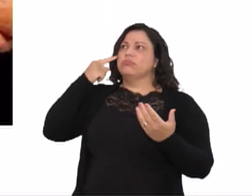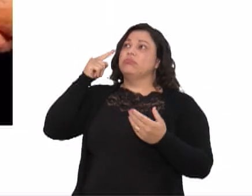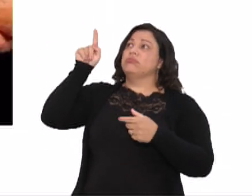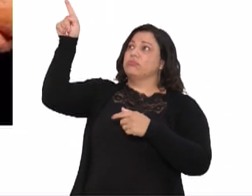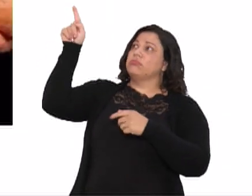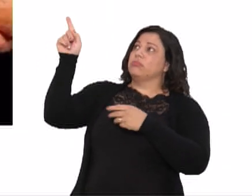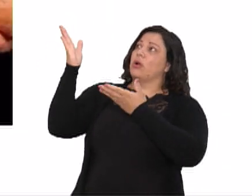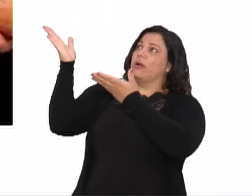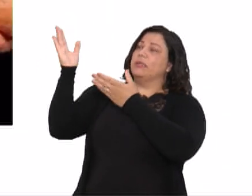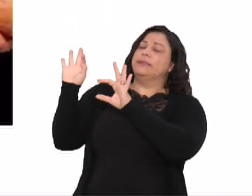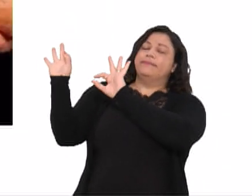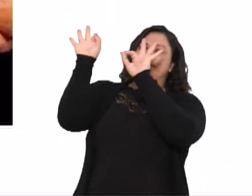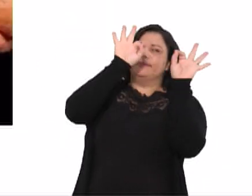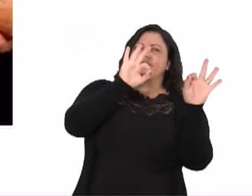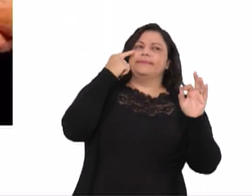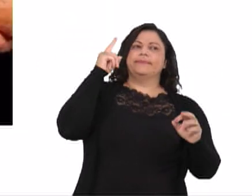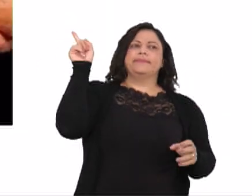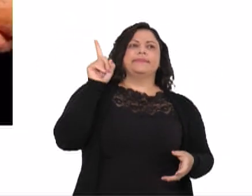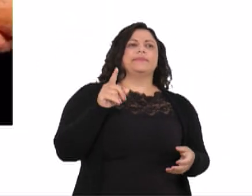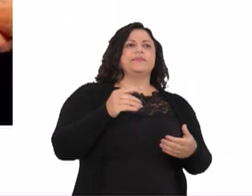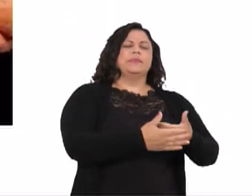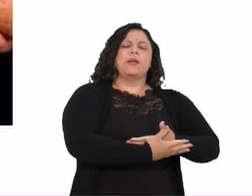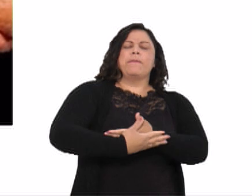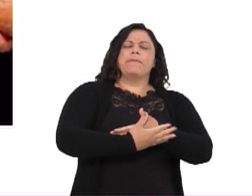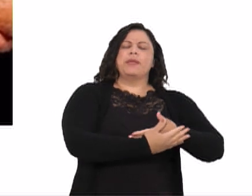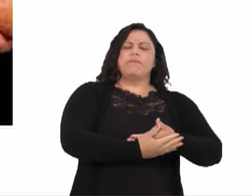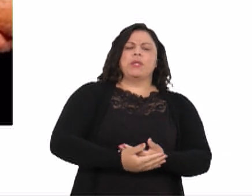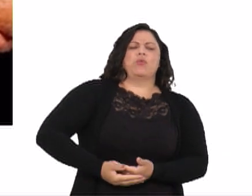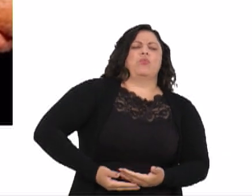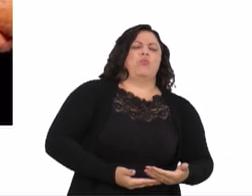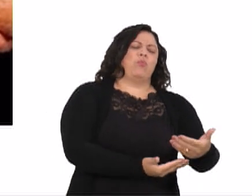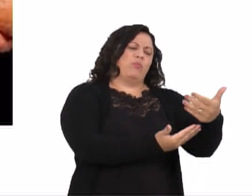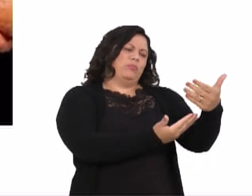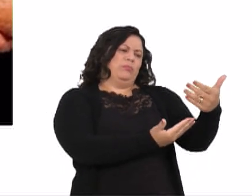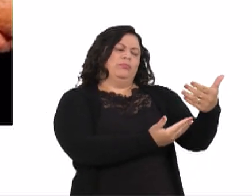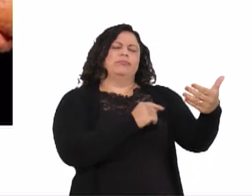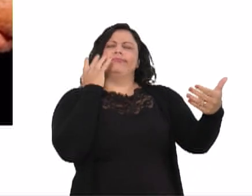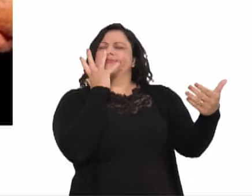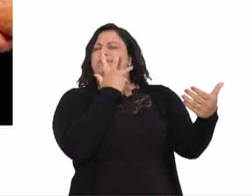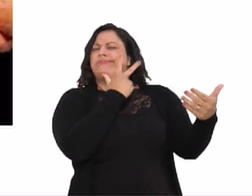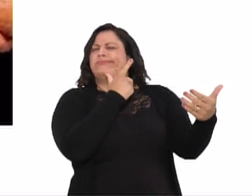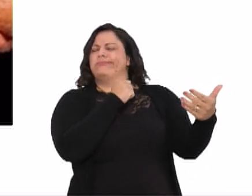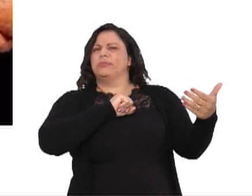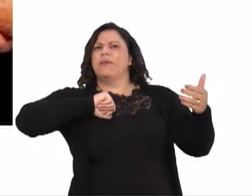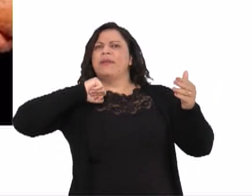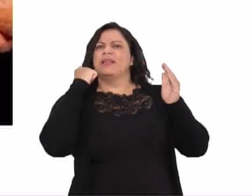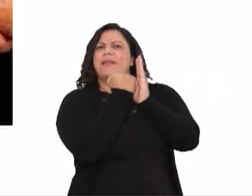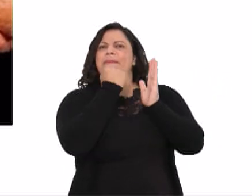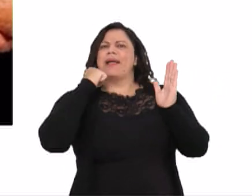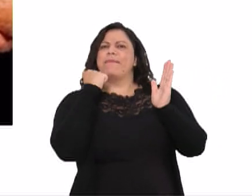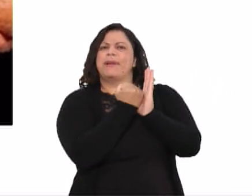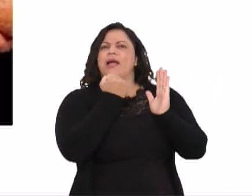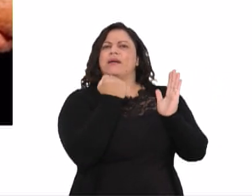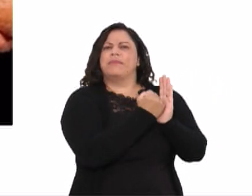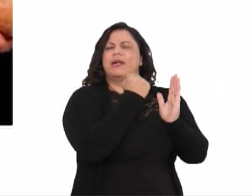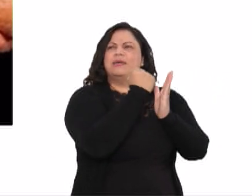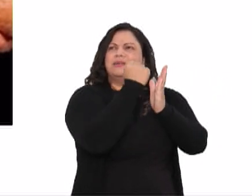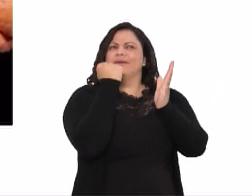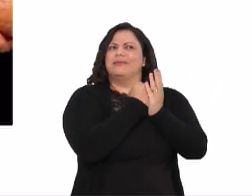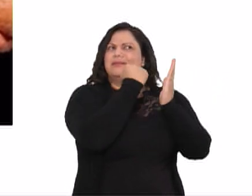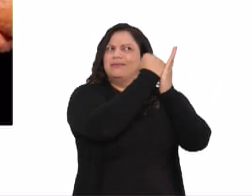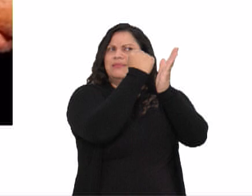Olha que bebezinho lindo esse, todo cheio de carimbos de muitas marcas. E é